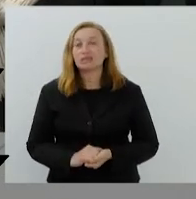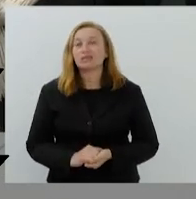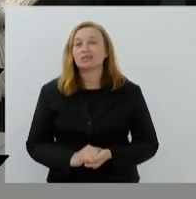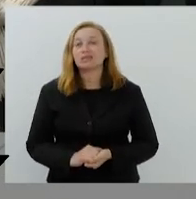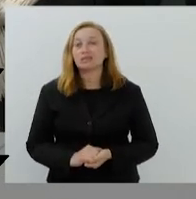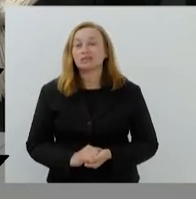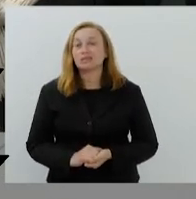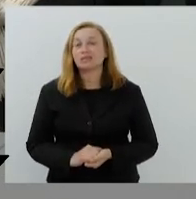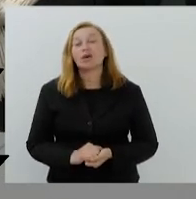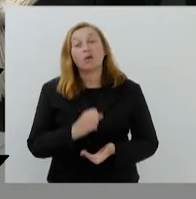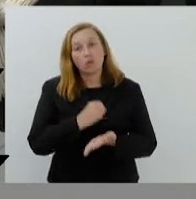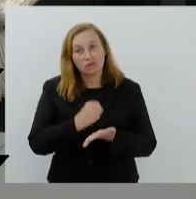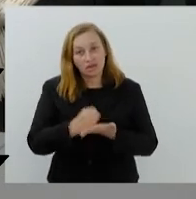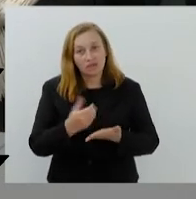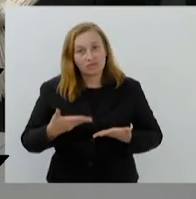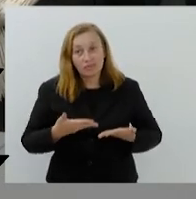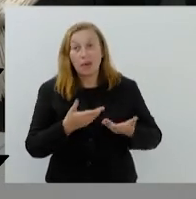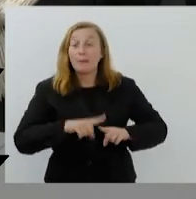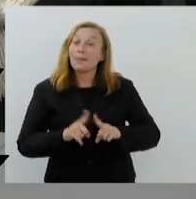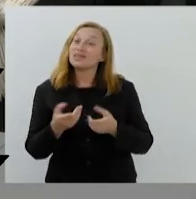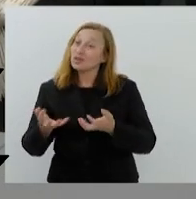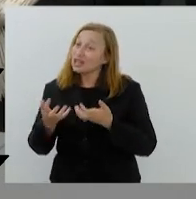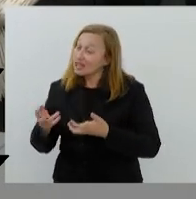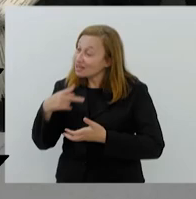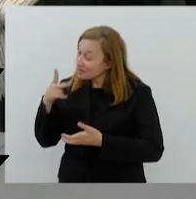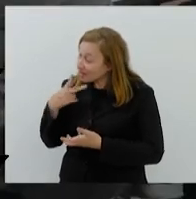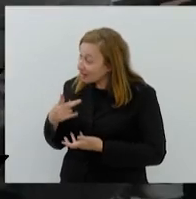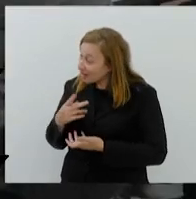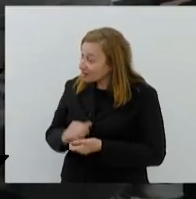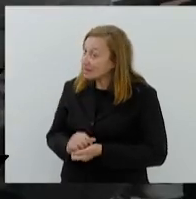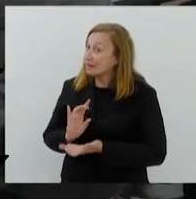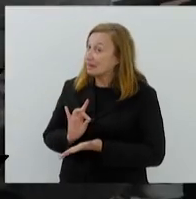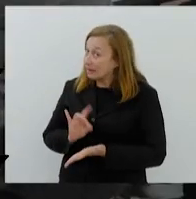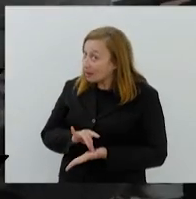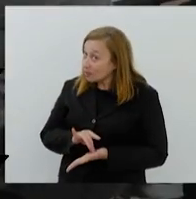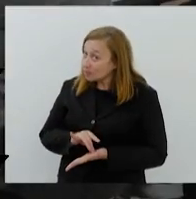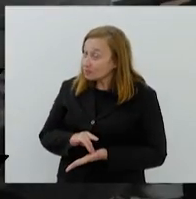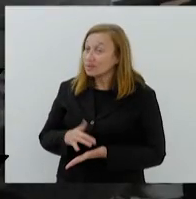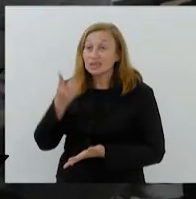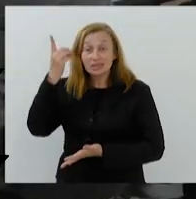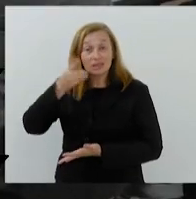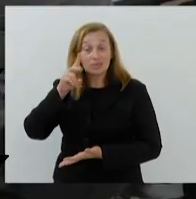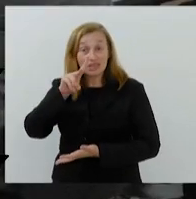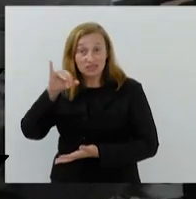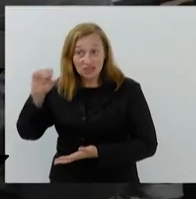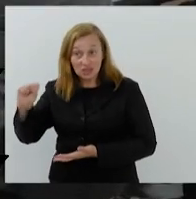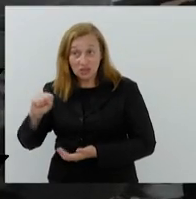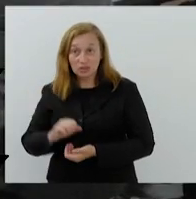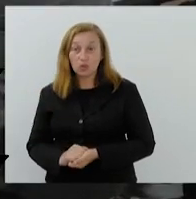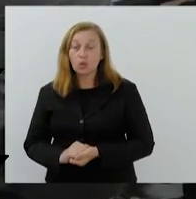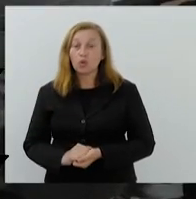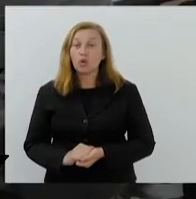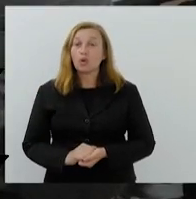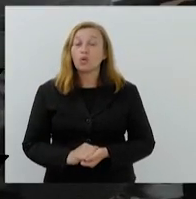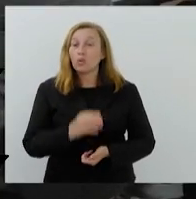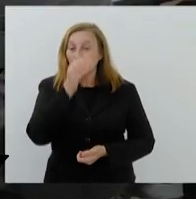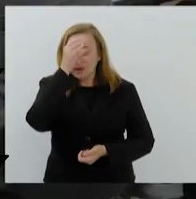elementar ao contrato. Pois é, mas eu queria levantar a hipótese que é real, deputado Vinícius. O